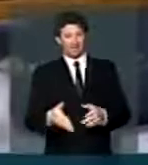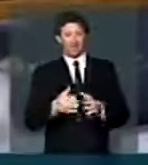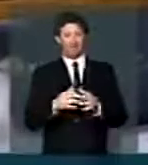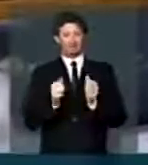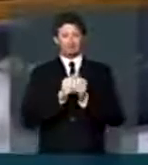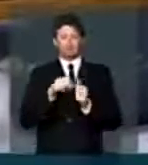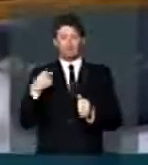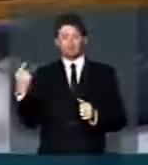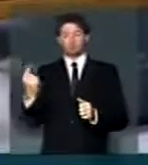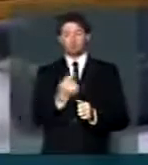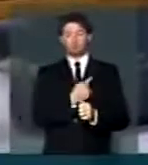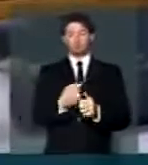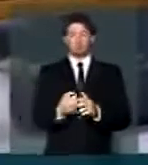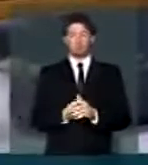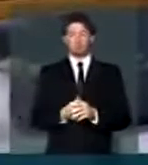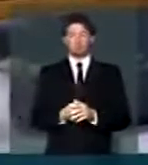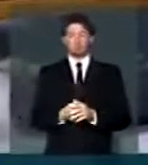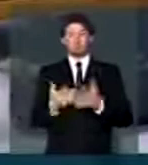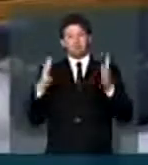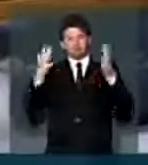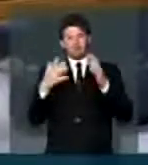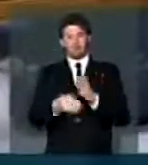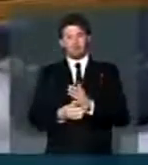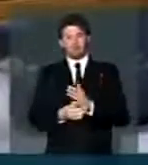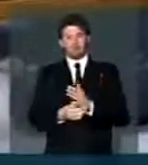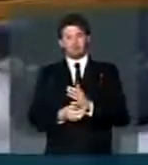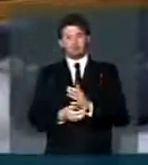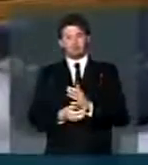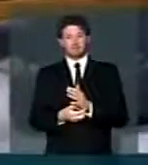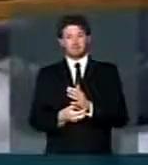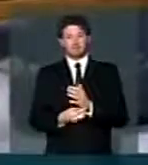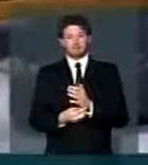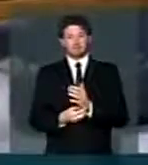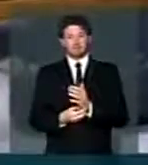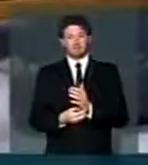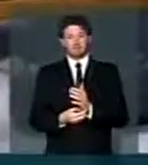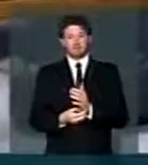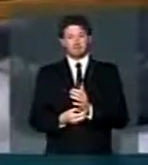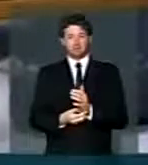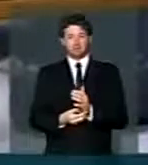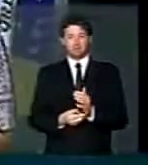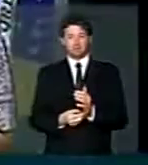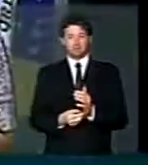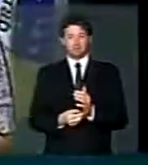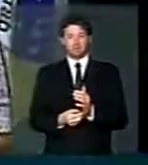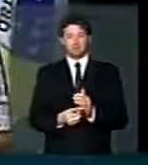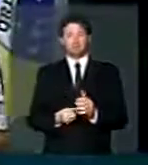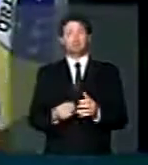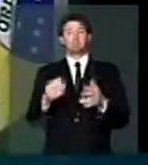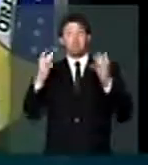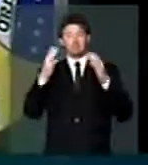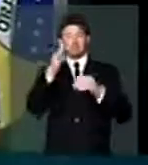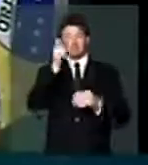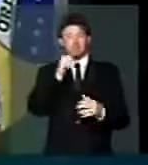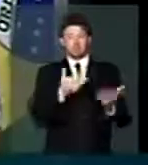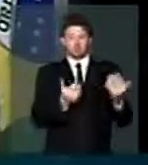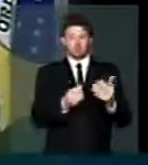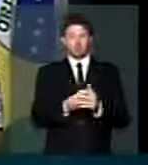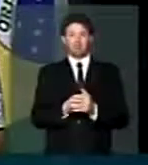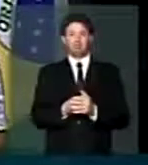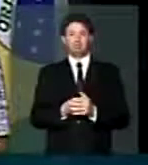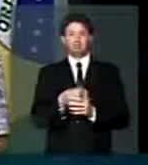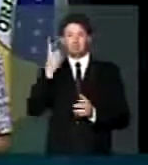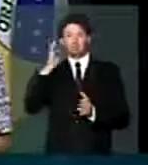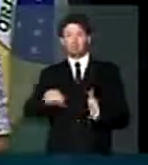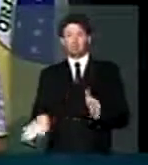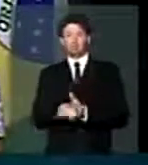entre nós, representando o estado de Rondônia. Então, parabéns ao estado, parabéns pela sua conduta e por uma jovem deputada